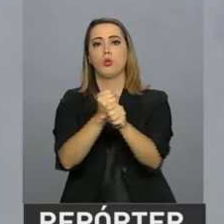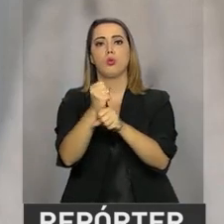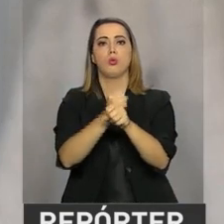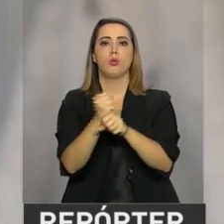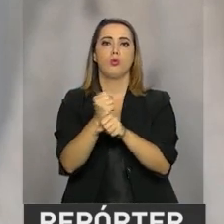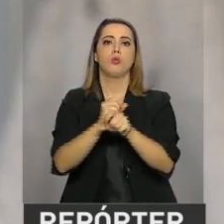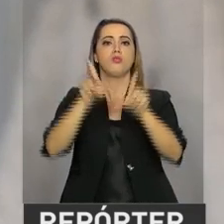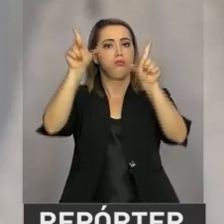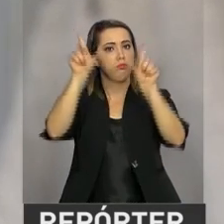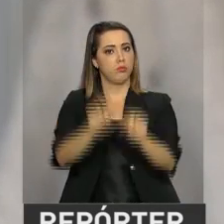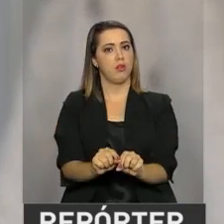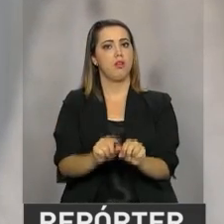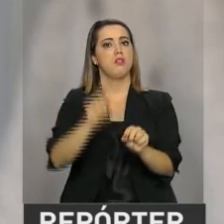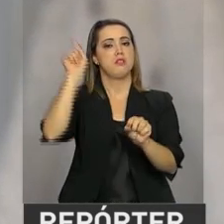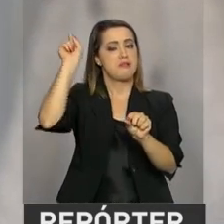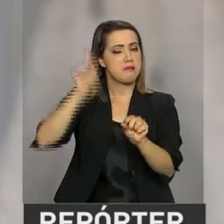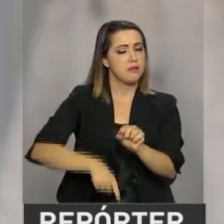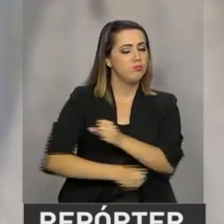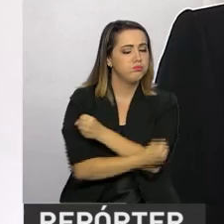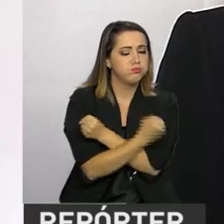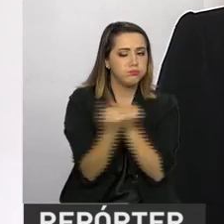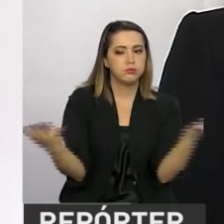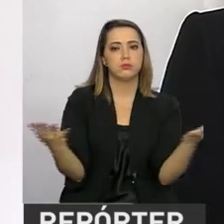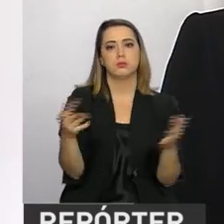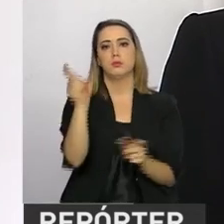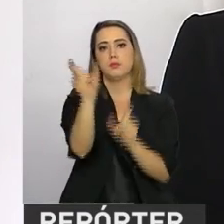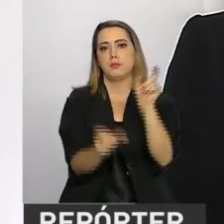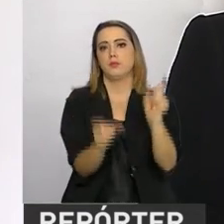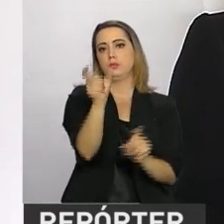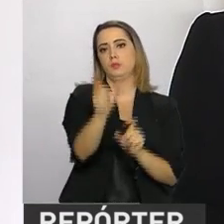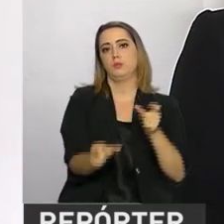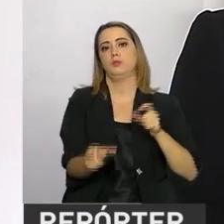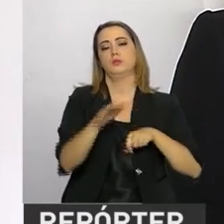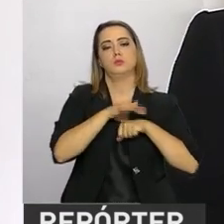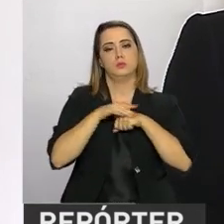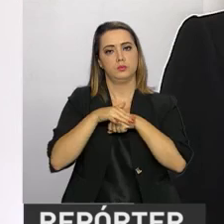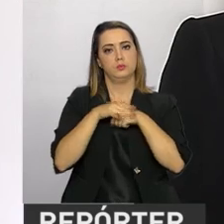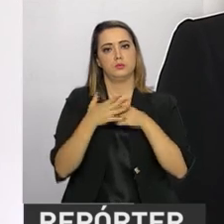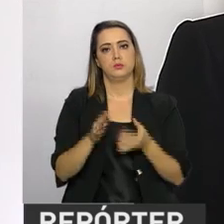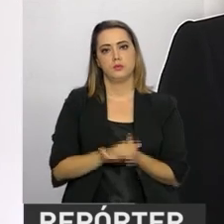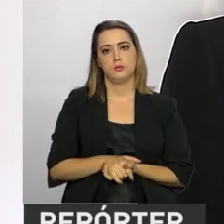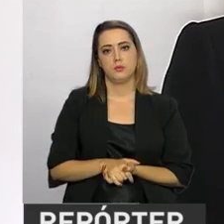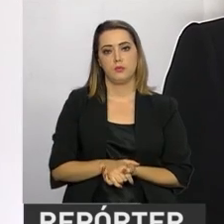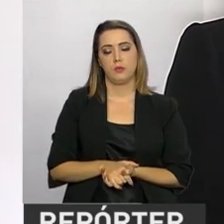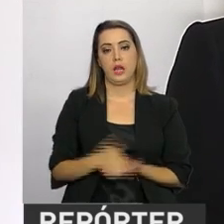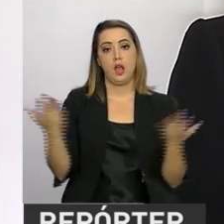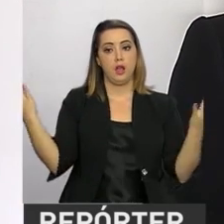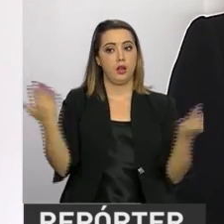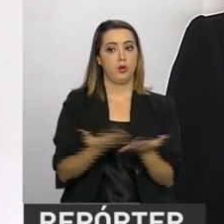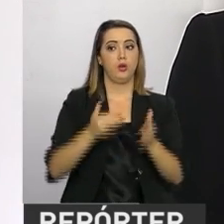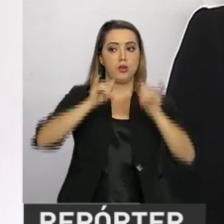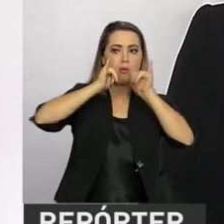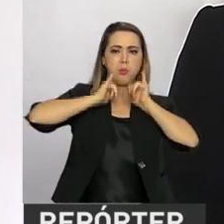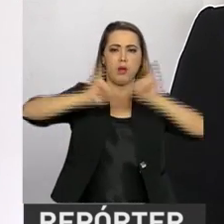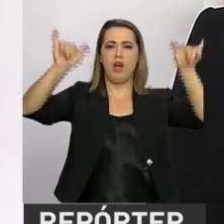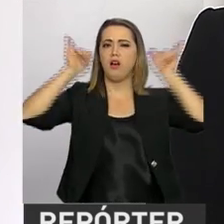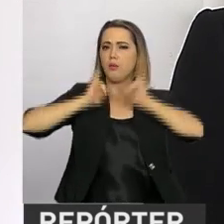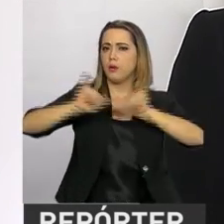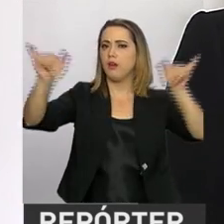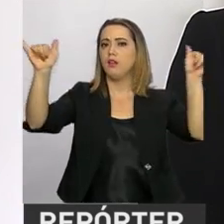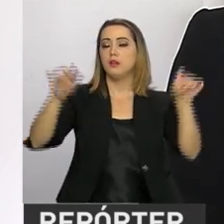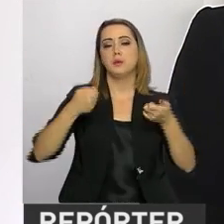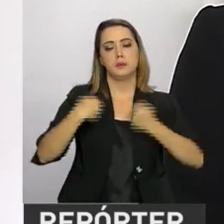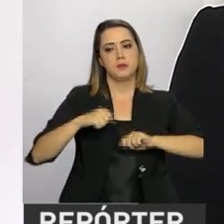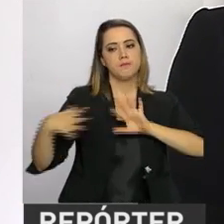desse ano, representa muito mais pessoas atingidas. E uma campanha quer envolver a população no combate ao Aedes aegypti, o mosquito